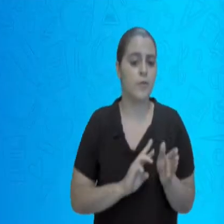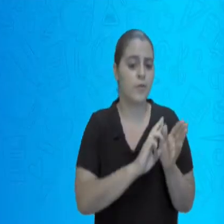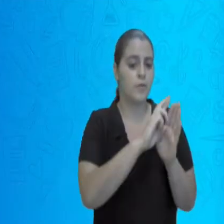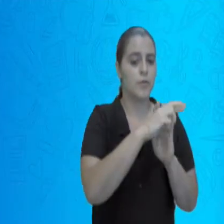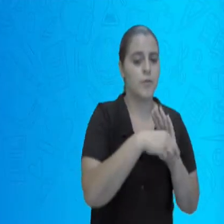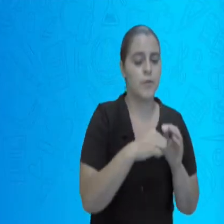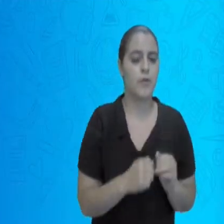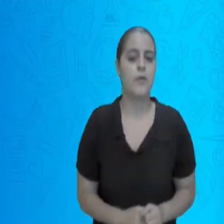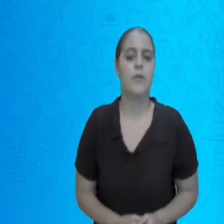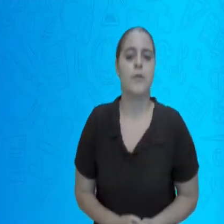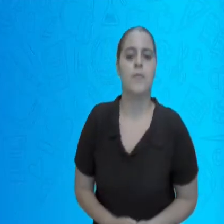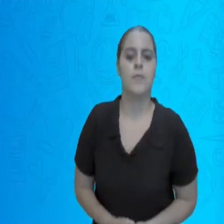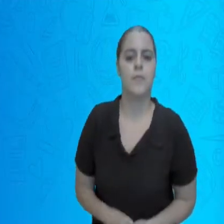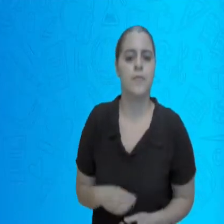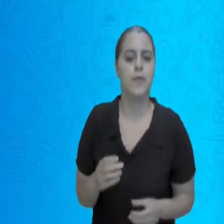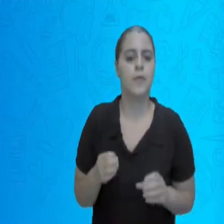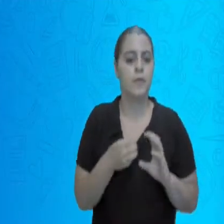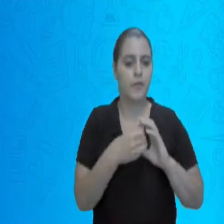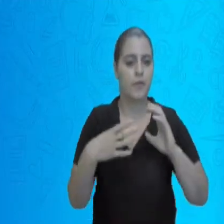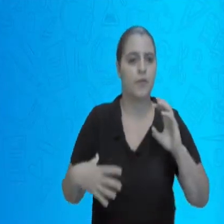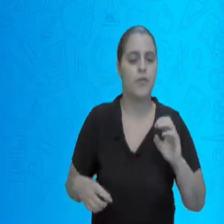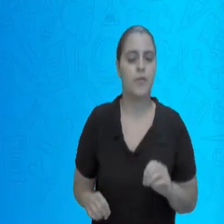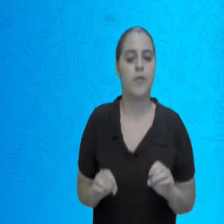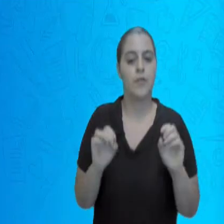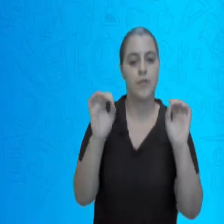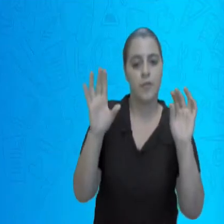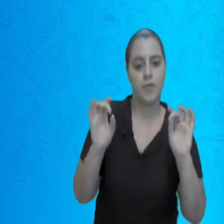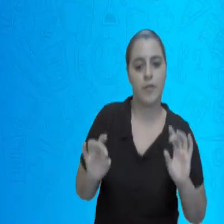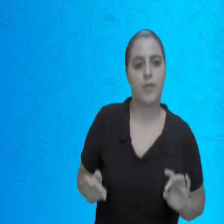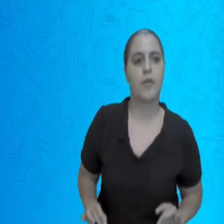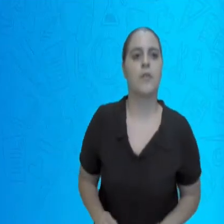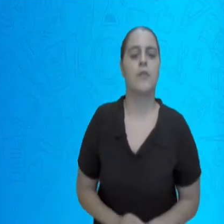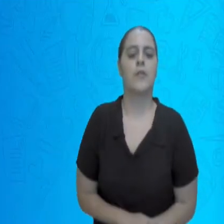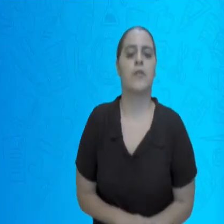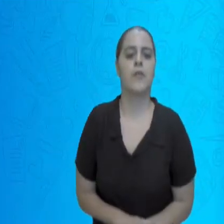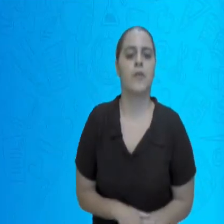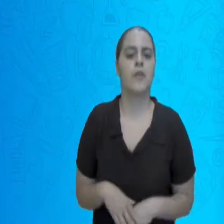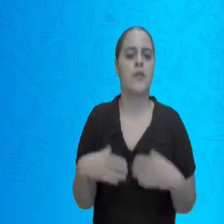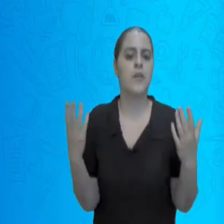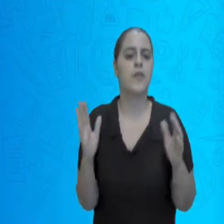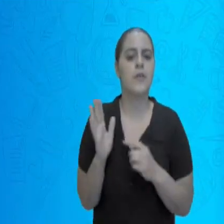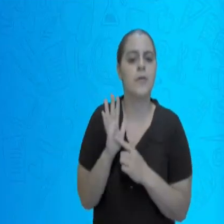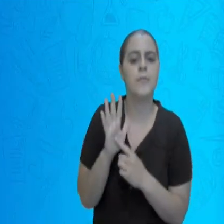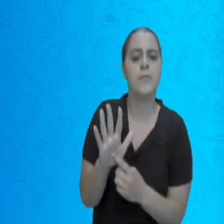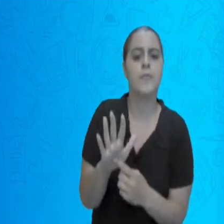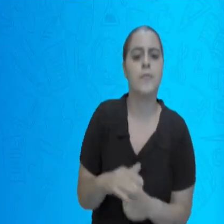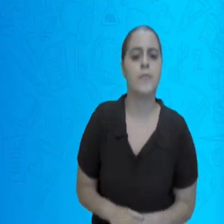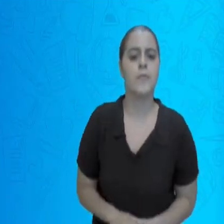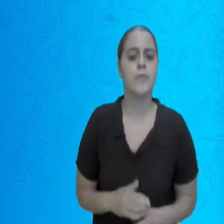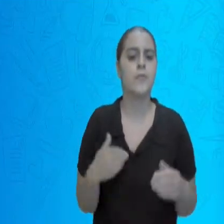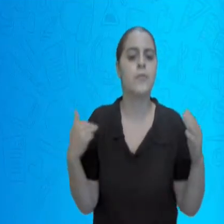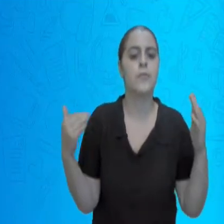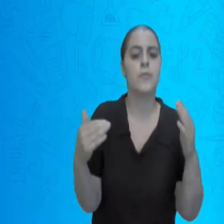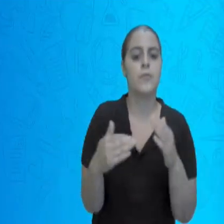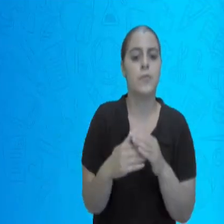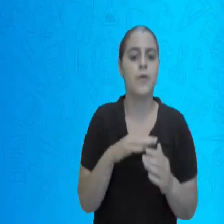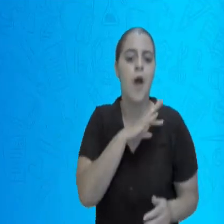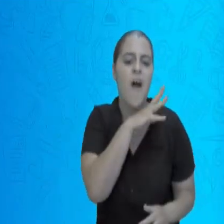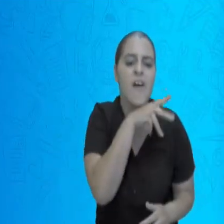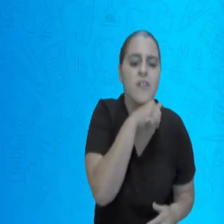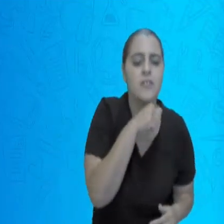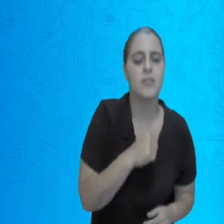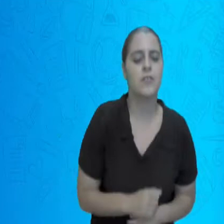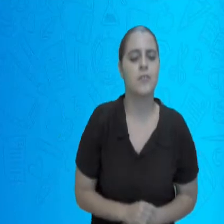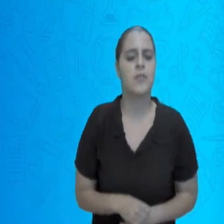dentro deste reino? São características principais. Quem vai representar? Todos os animais.